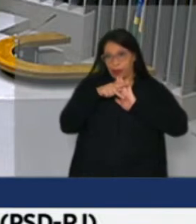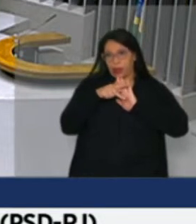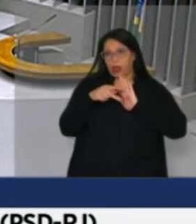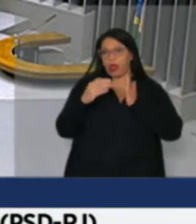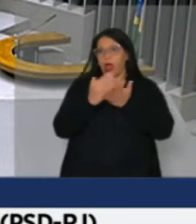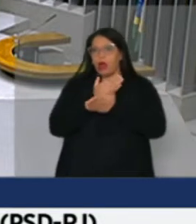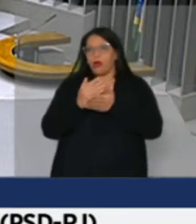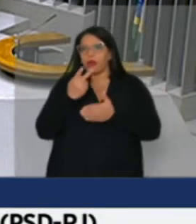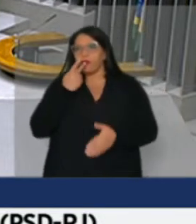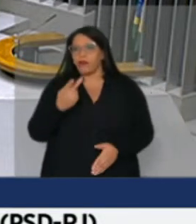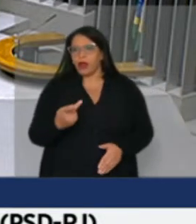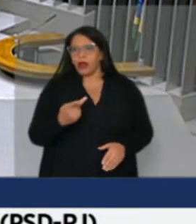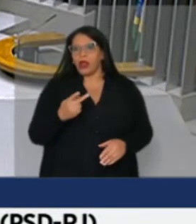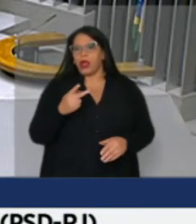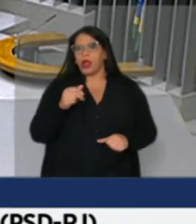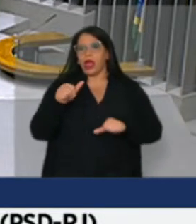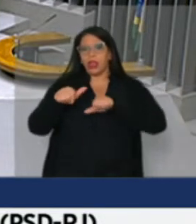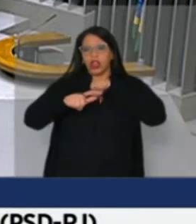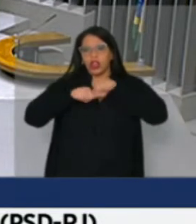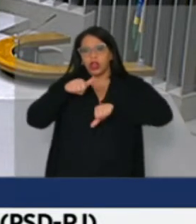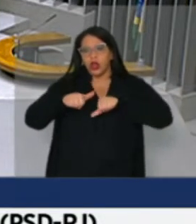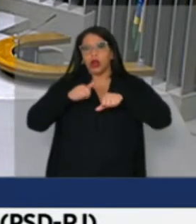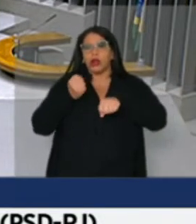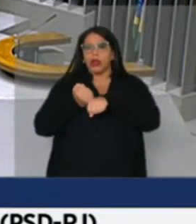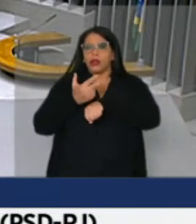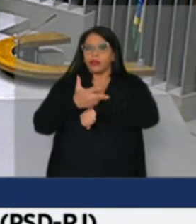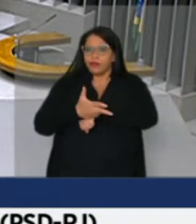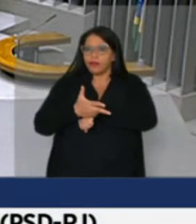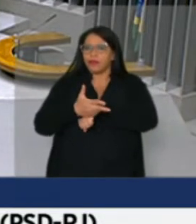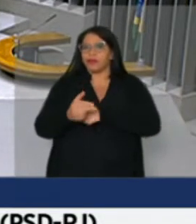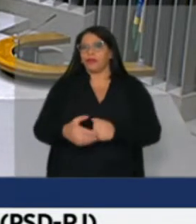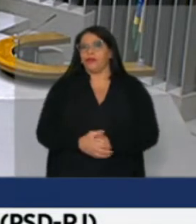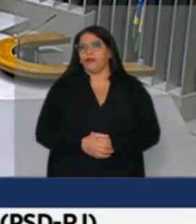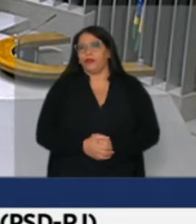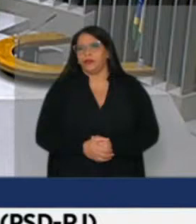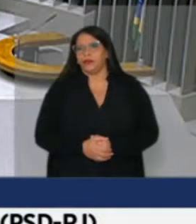de mini-reforma trabalhista.